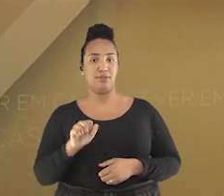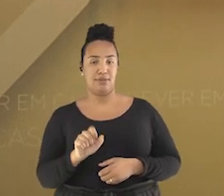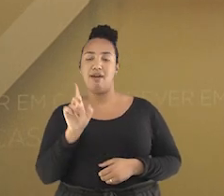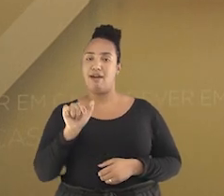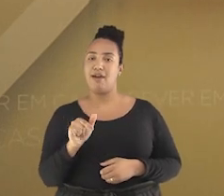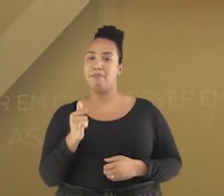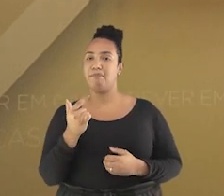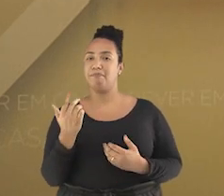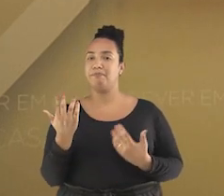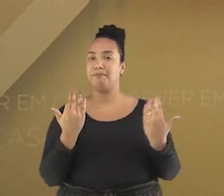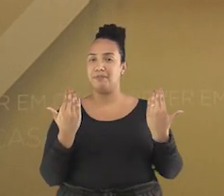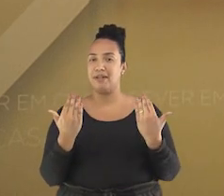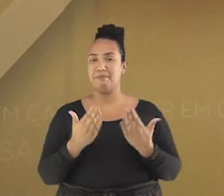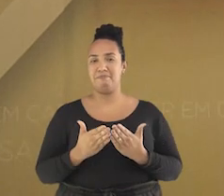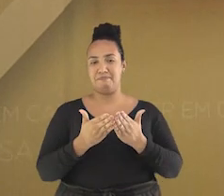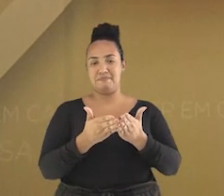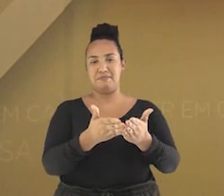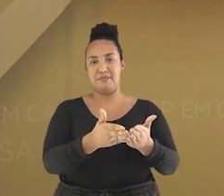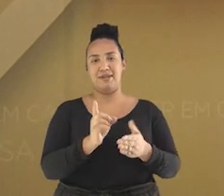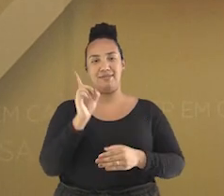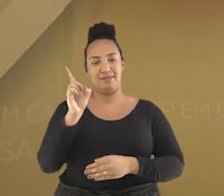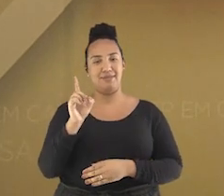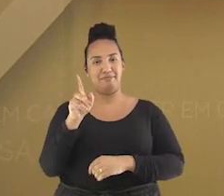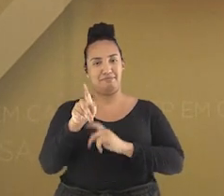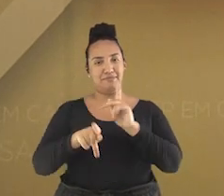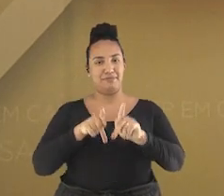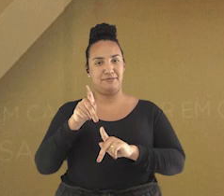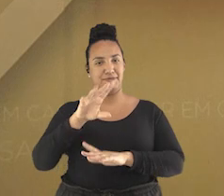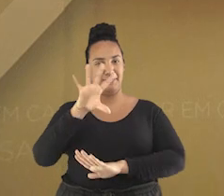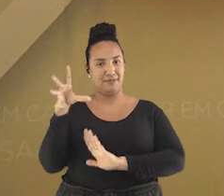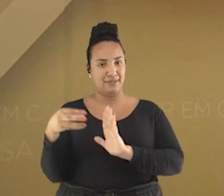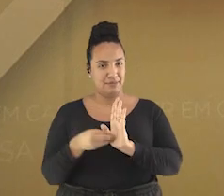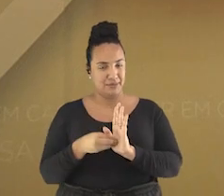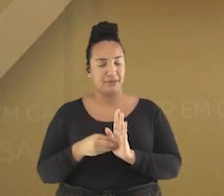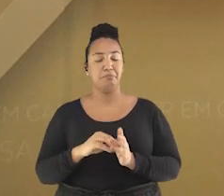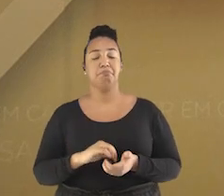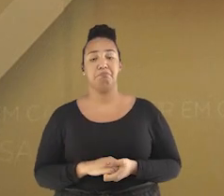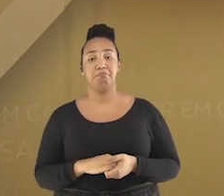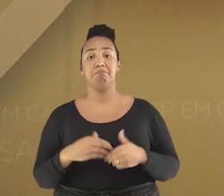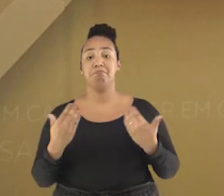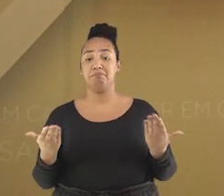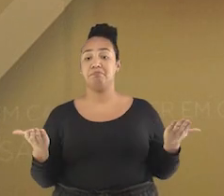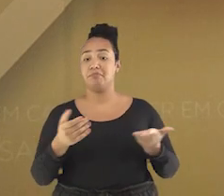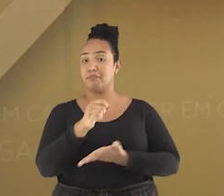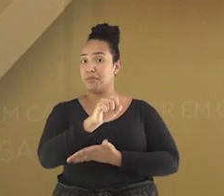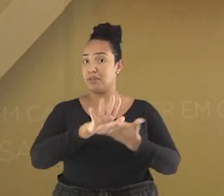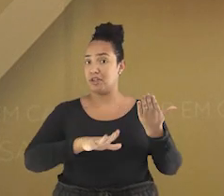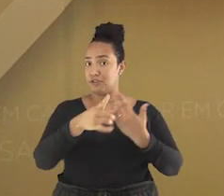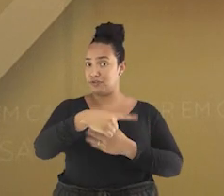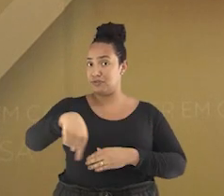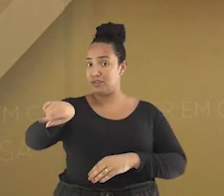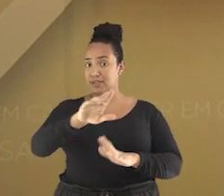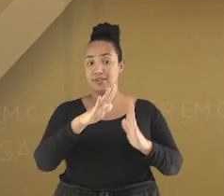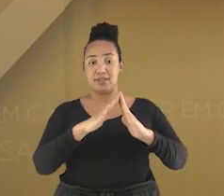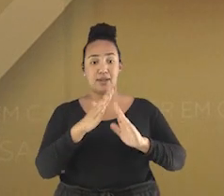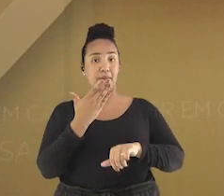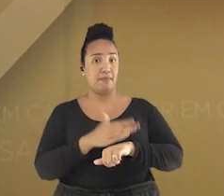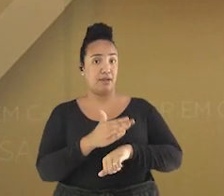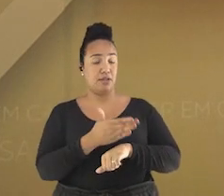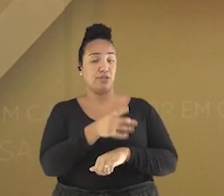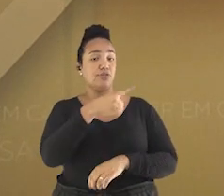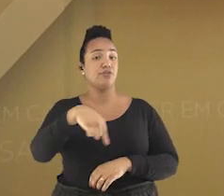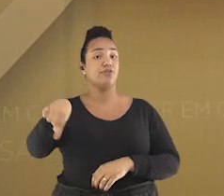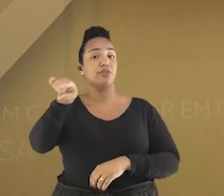das populações ribeirinhas. E como atividade para você fazer após a aula, faça um vídeo de